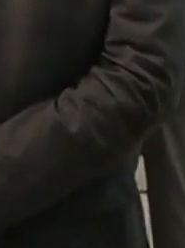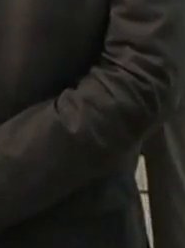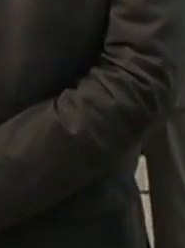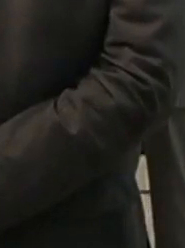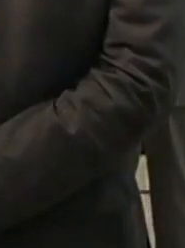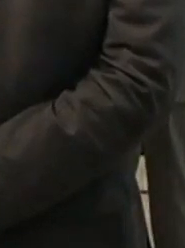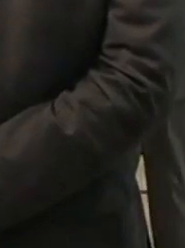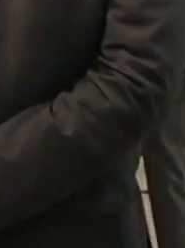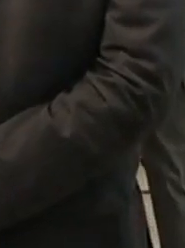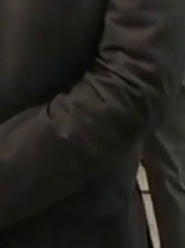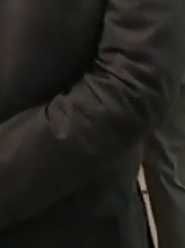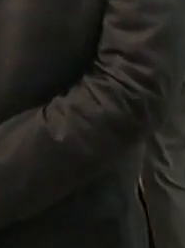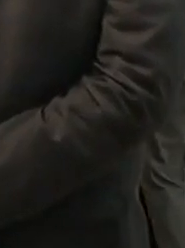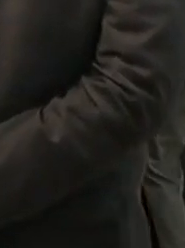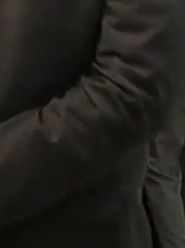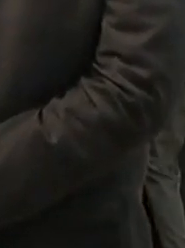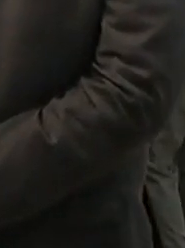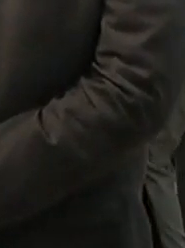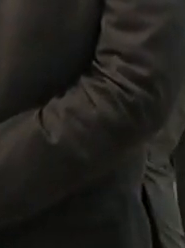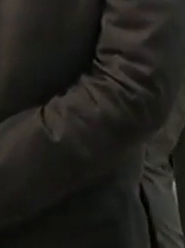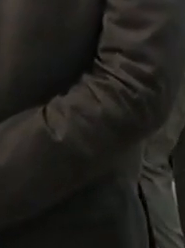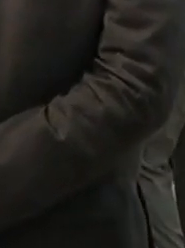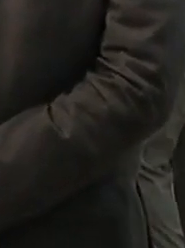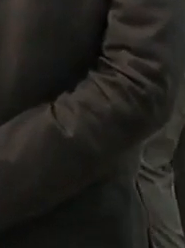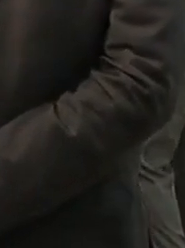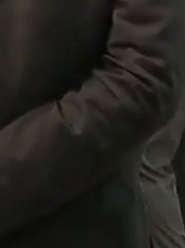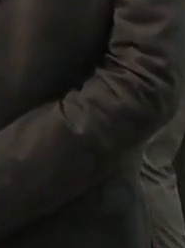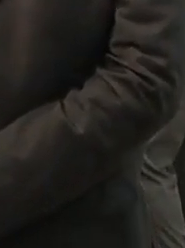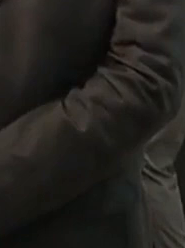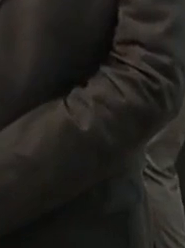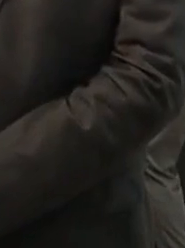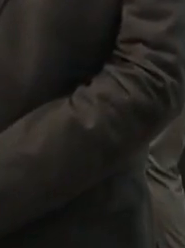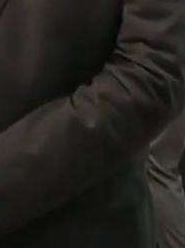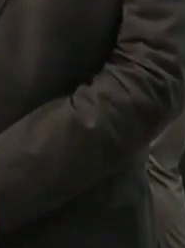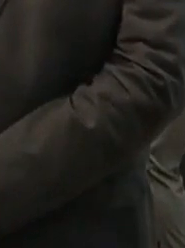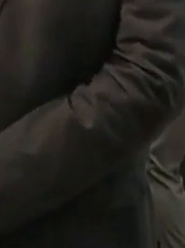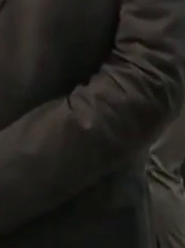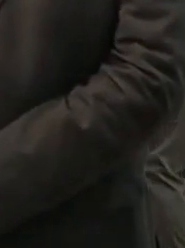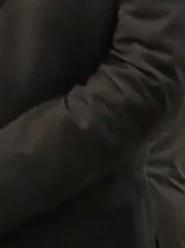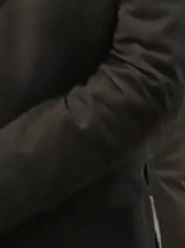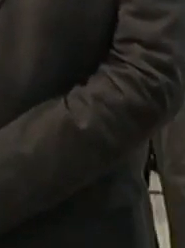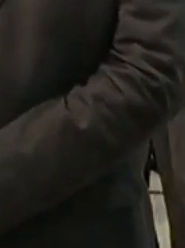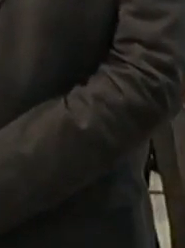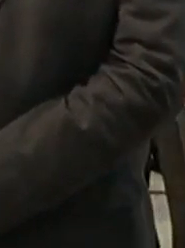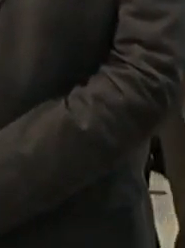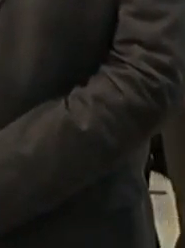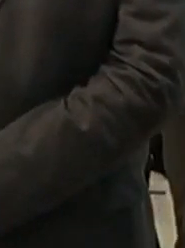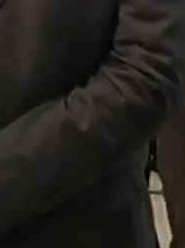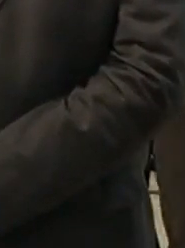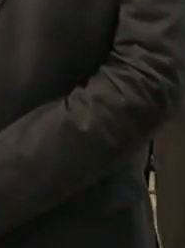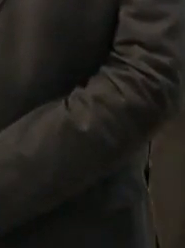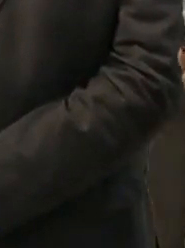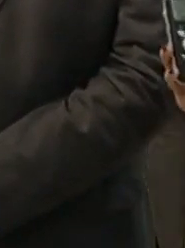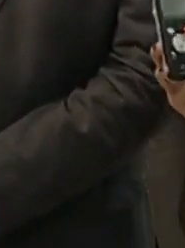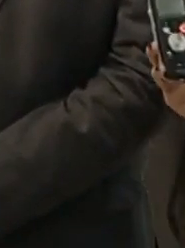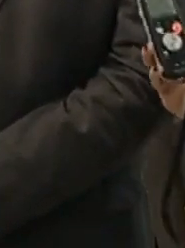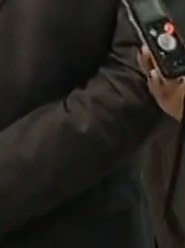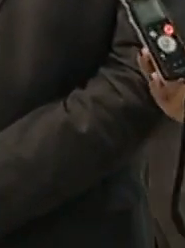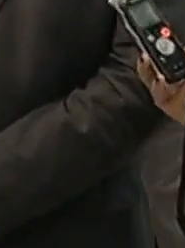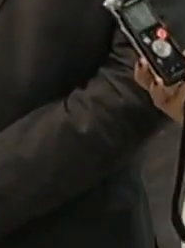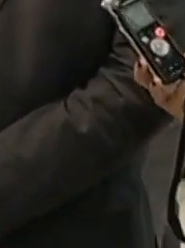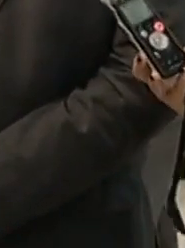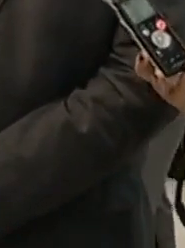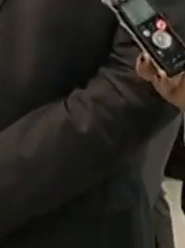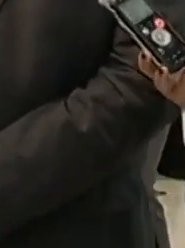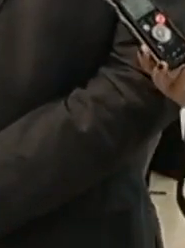assistência jurídica de pessoas de baixa renda e também na fiscalização de contas públicas. Vamos saber dele um pouco, então, sobre essa experiência aqui, que